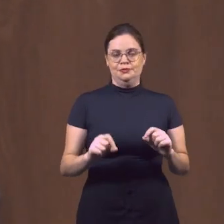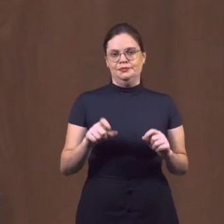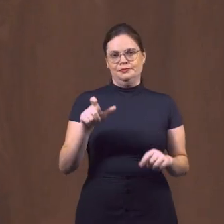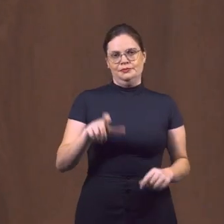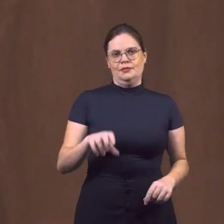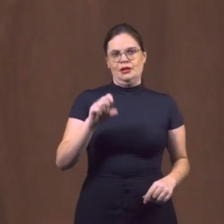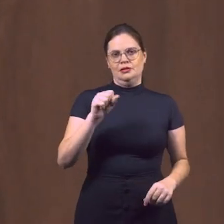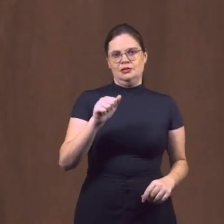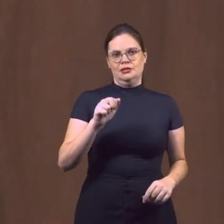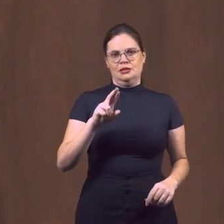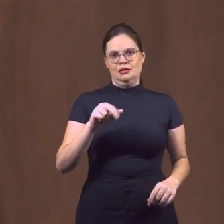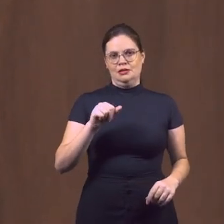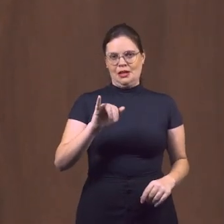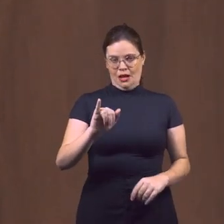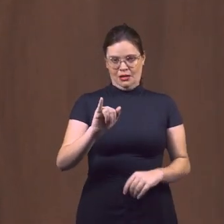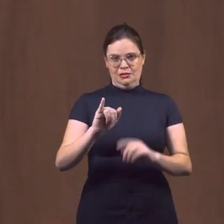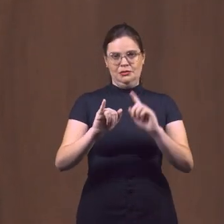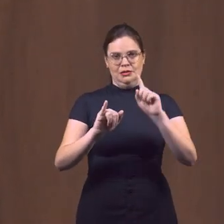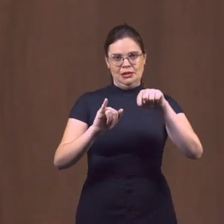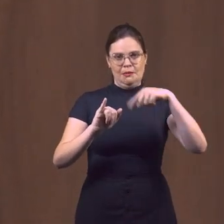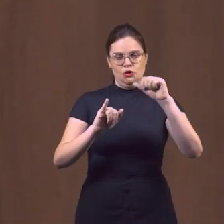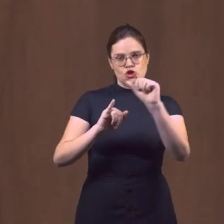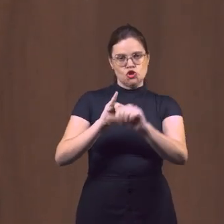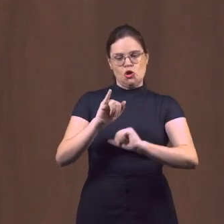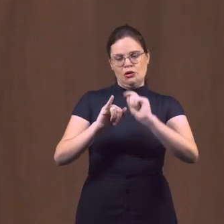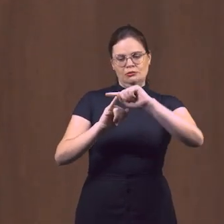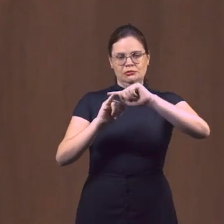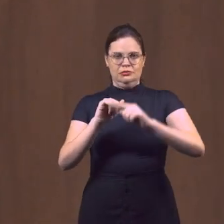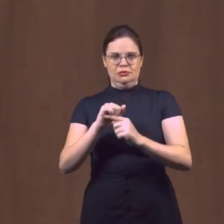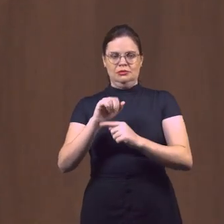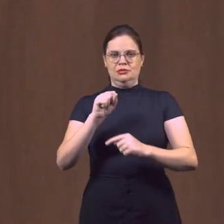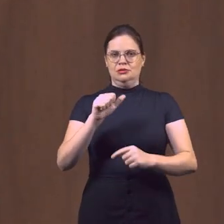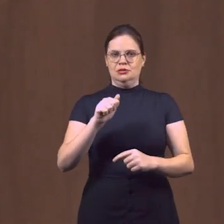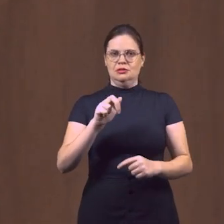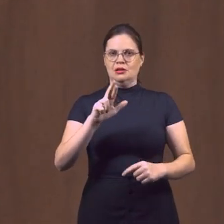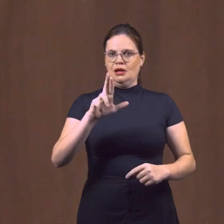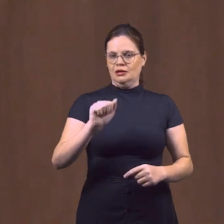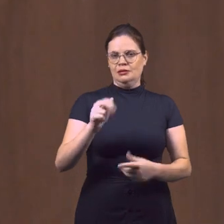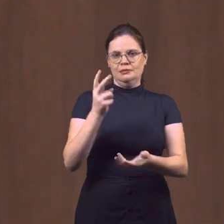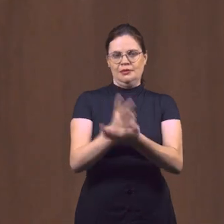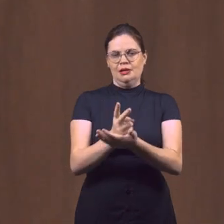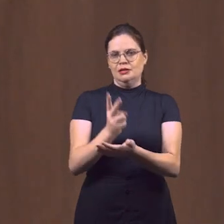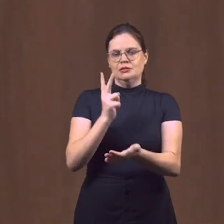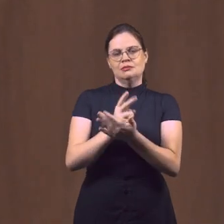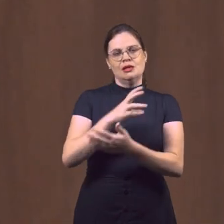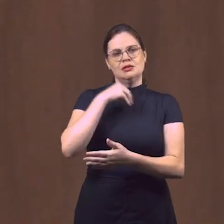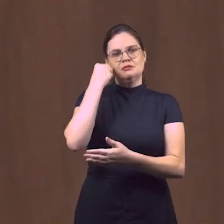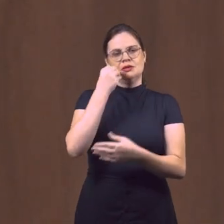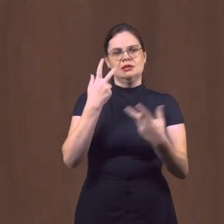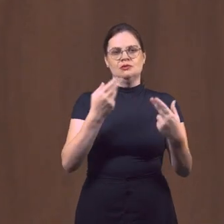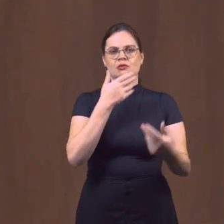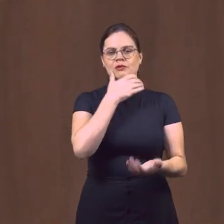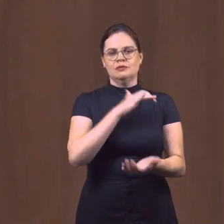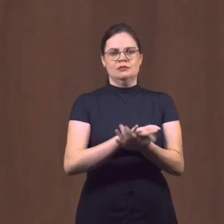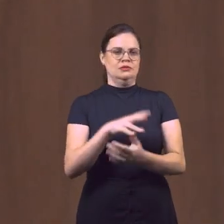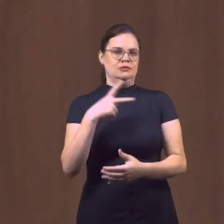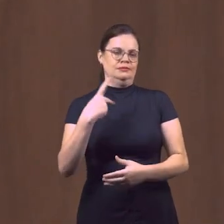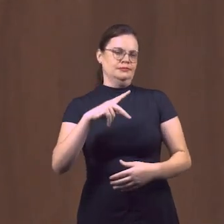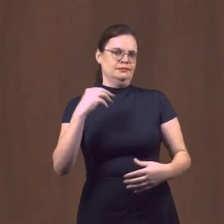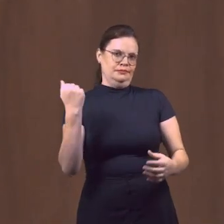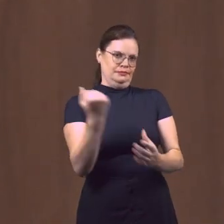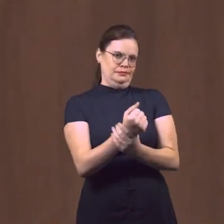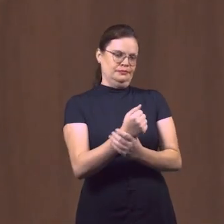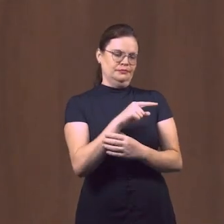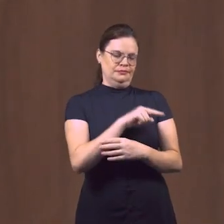para Sara, ela viveu a mesma experiência que viveu seu esposo Abrão, como foi dito, né? Que depois Deus